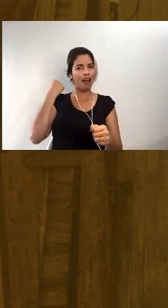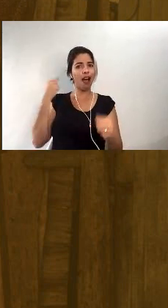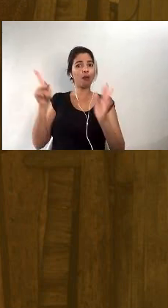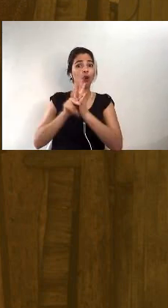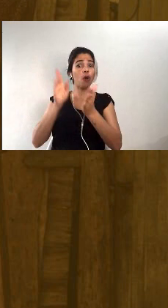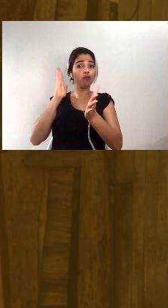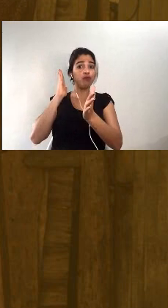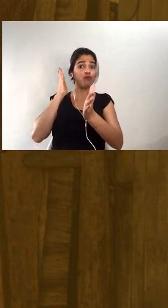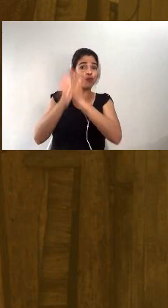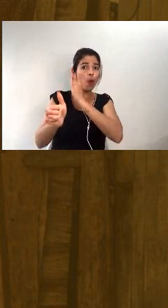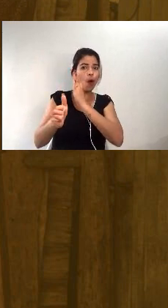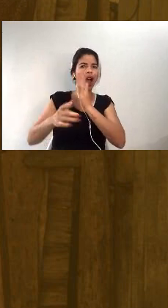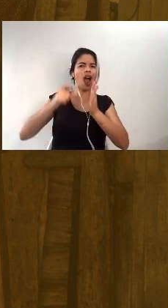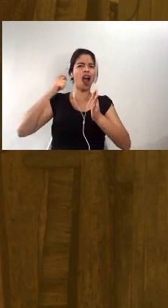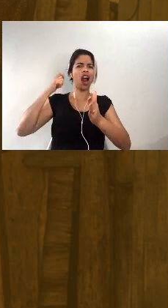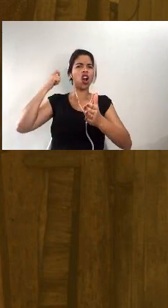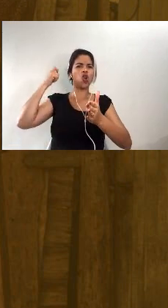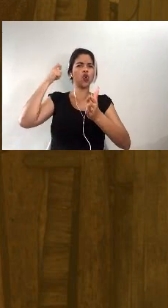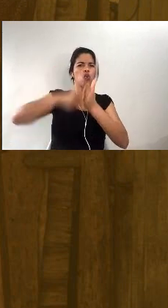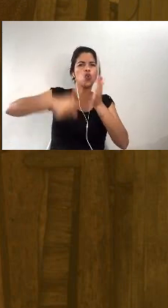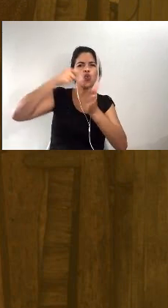fugas, de lutas, né, sempre